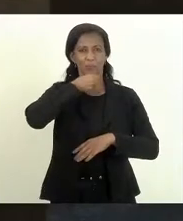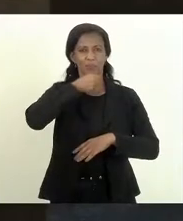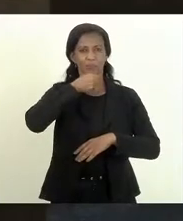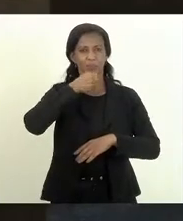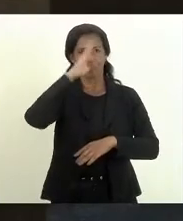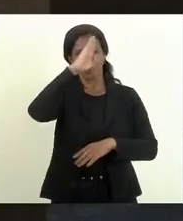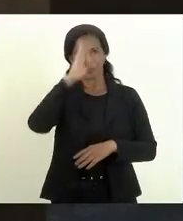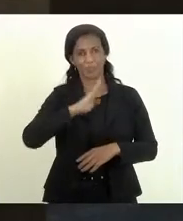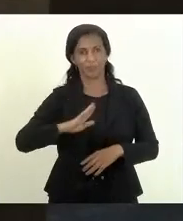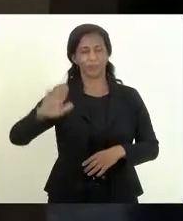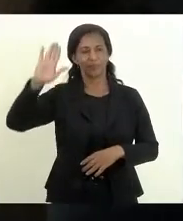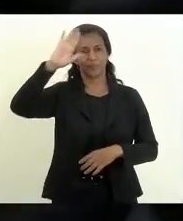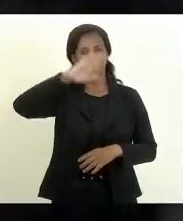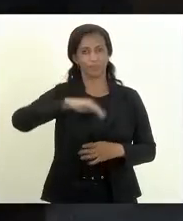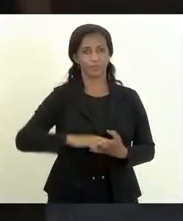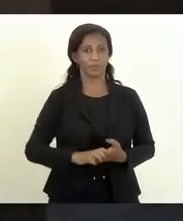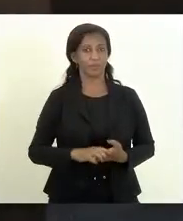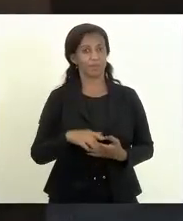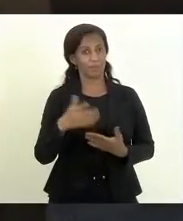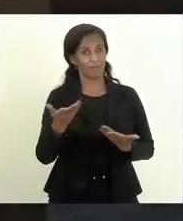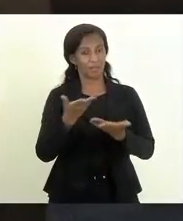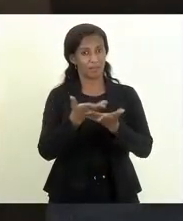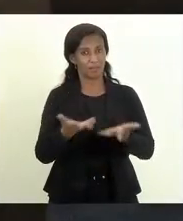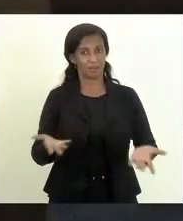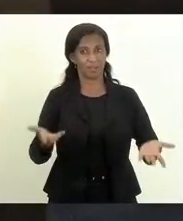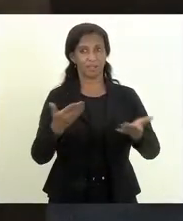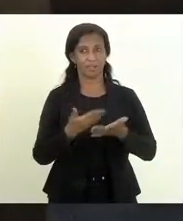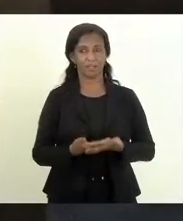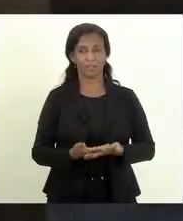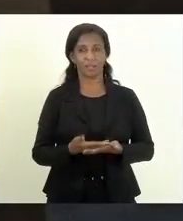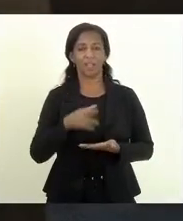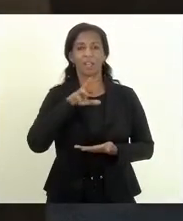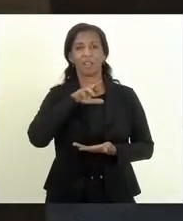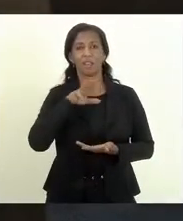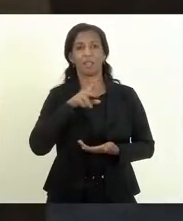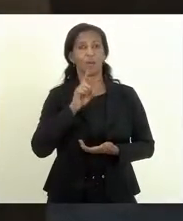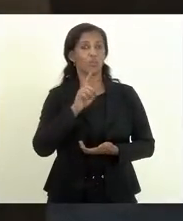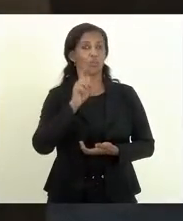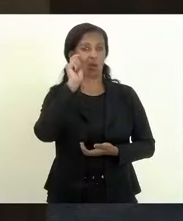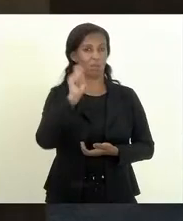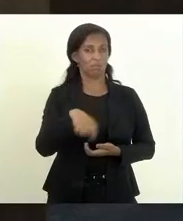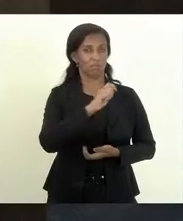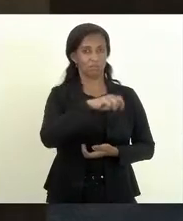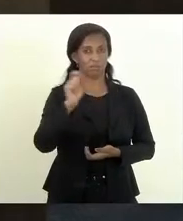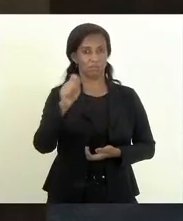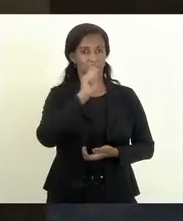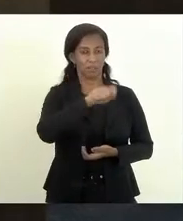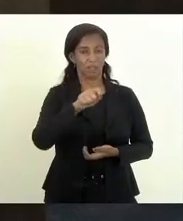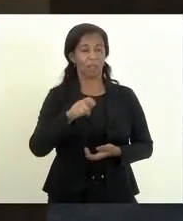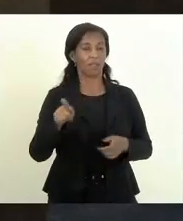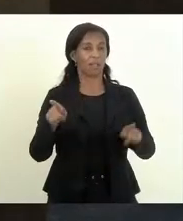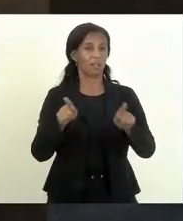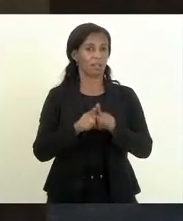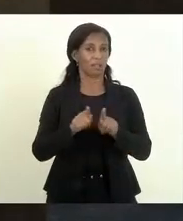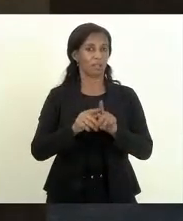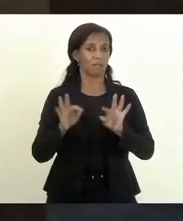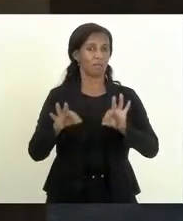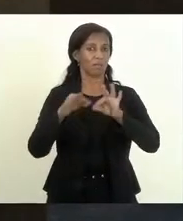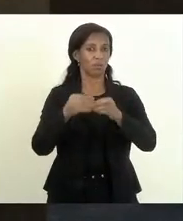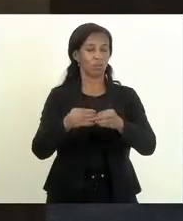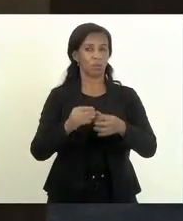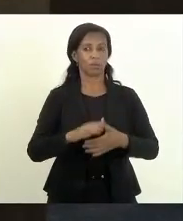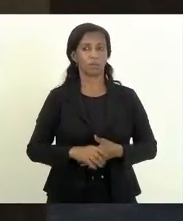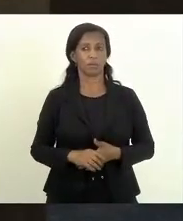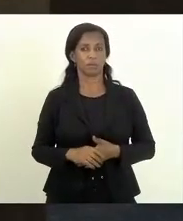Brasil. E essa homenagem não é só a rezadeira, mas também a toda a nossa